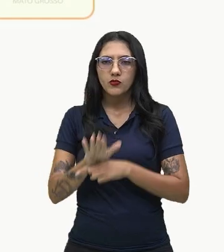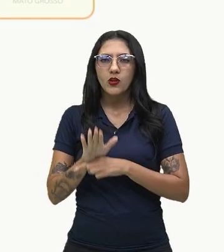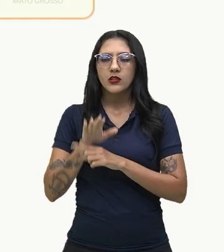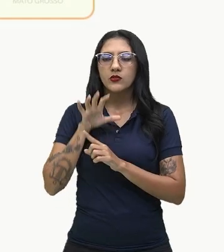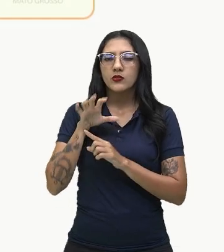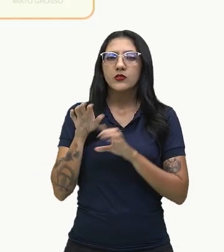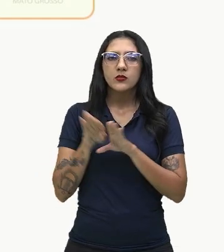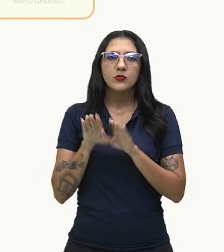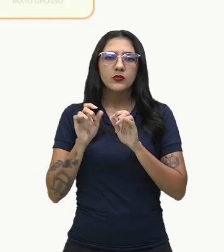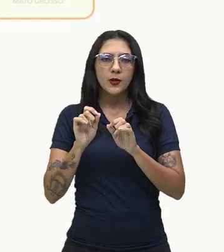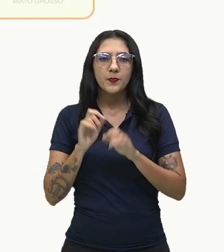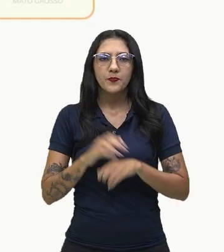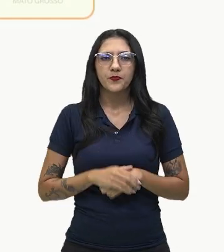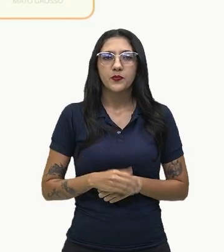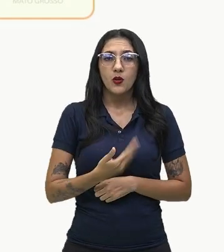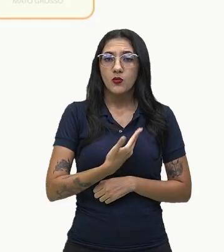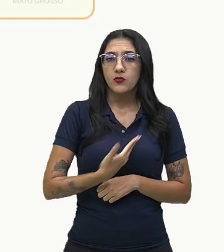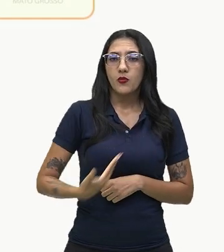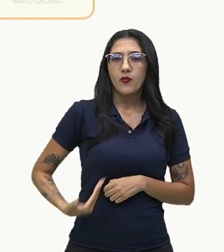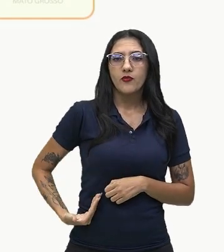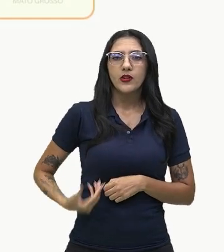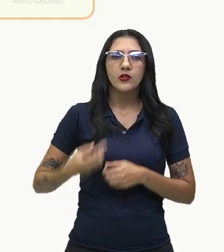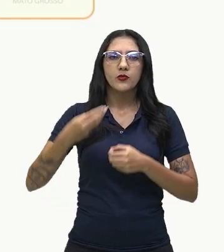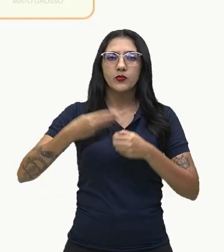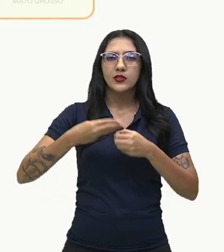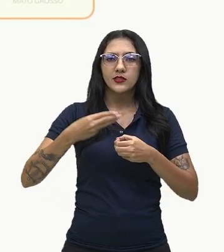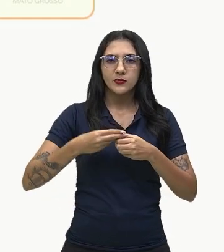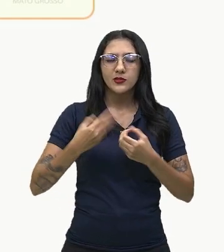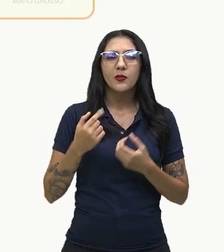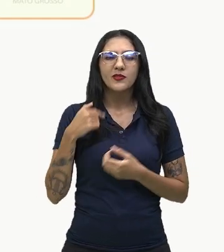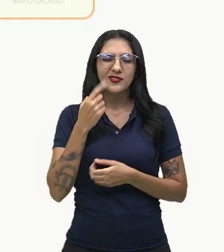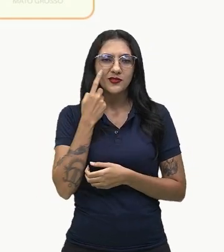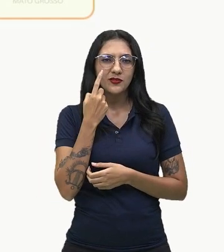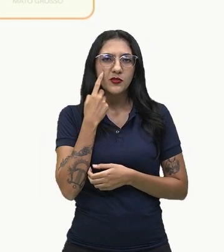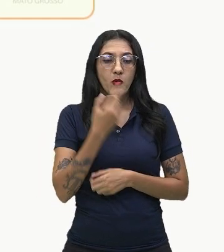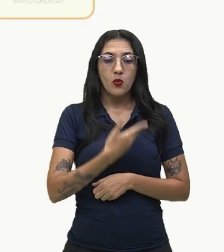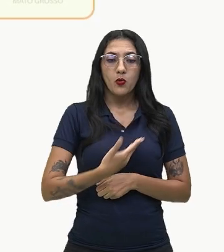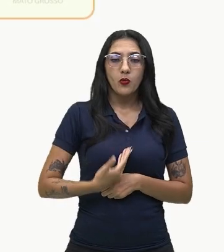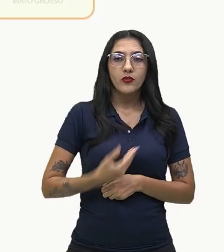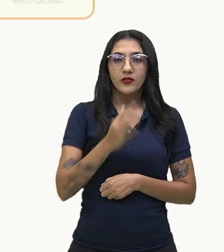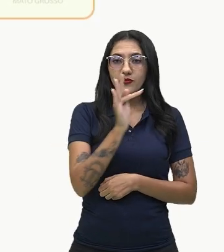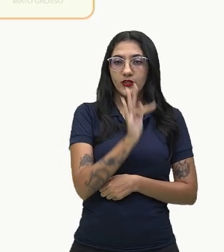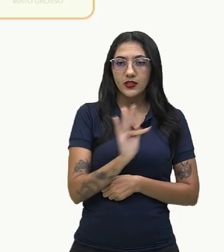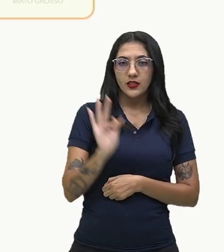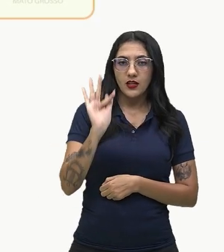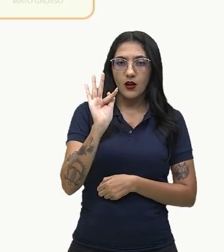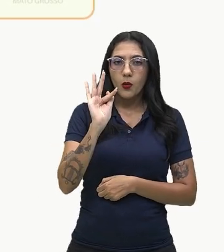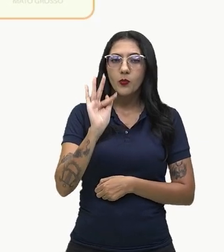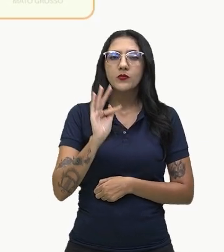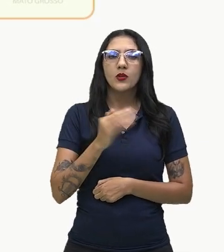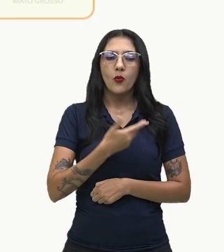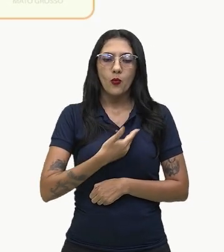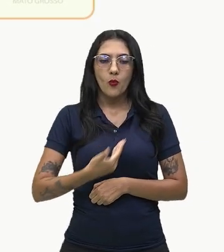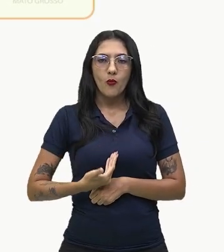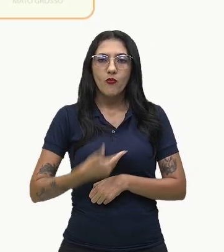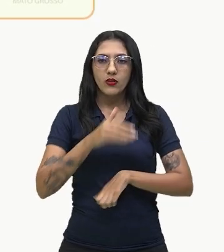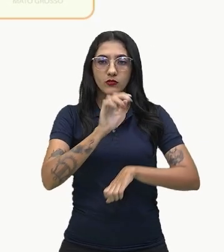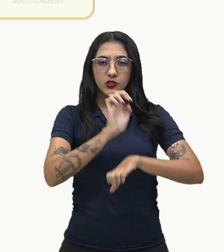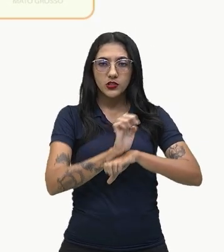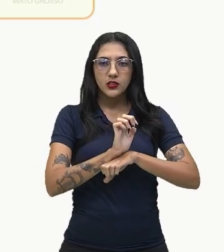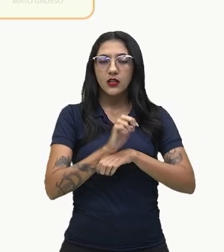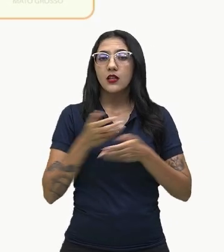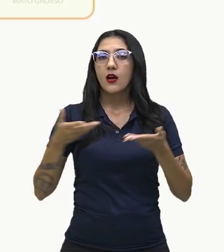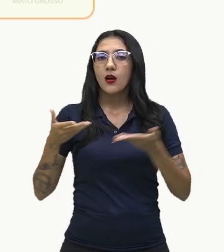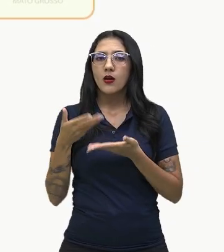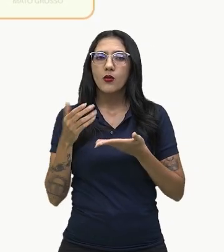Pelos governos municipais, né? Então, nós vimos aí o governo federal, o governo estadual e agora administrando os municípios, os